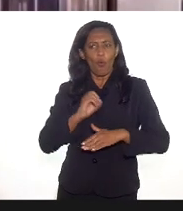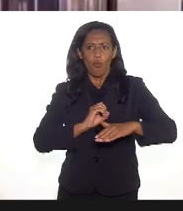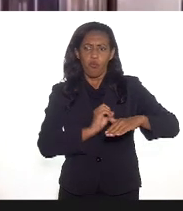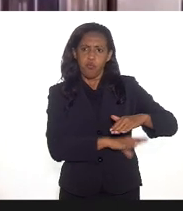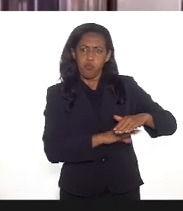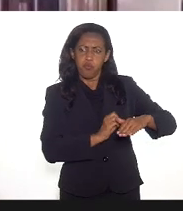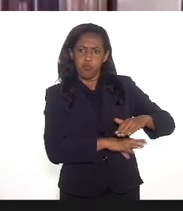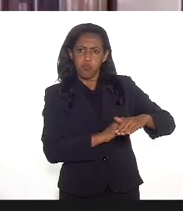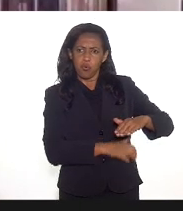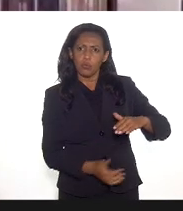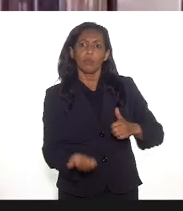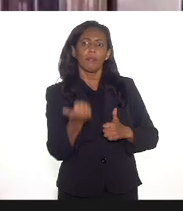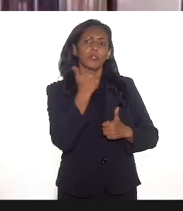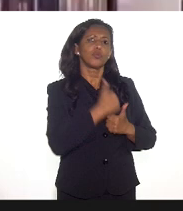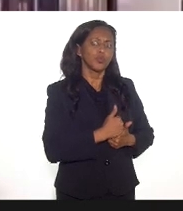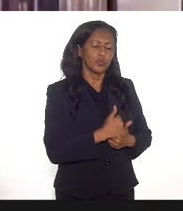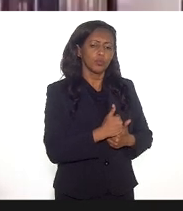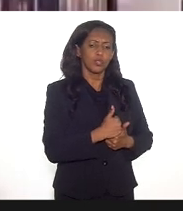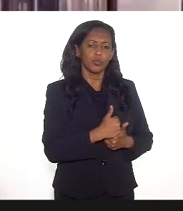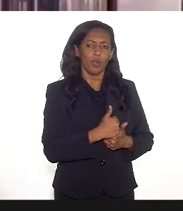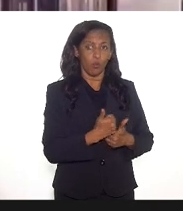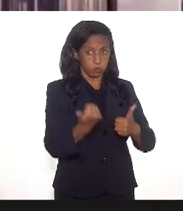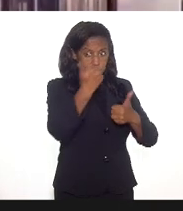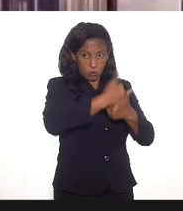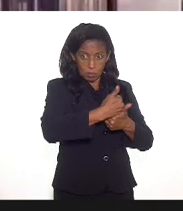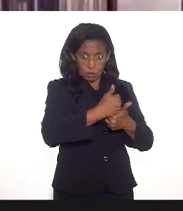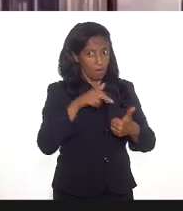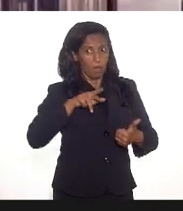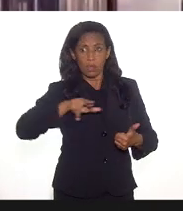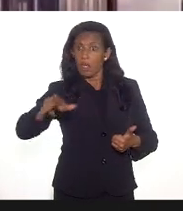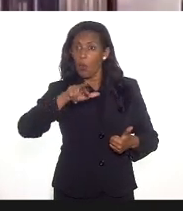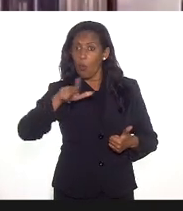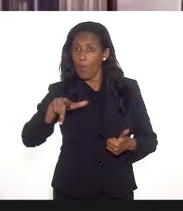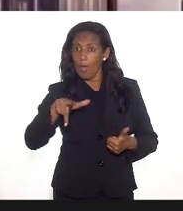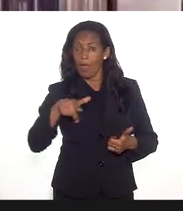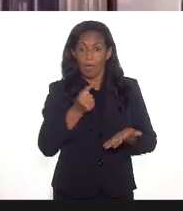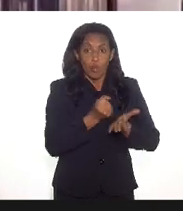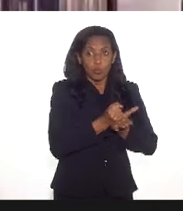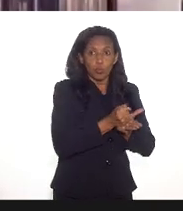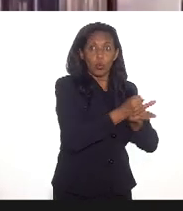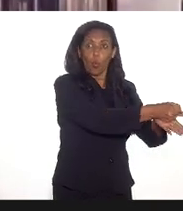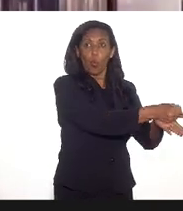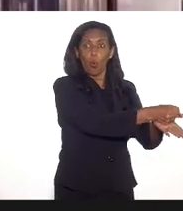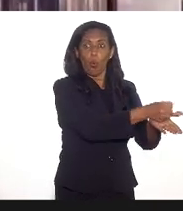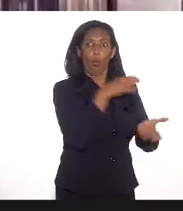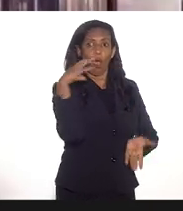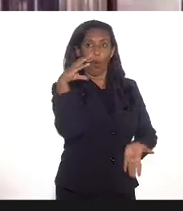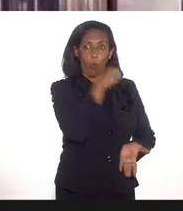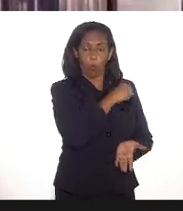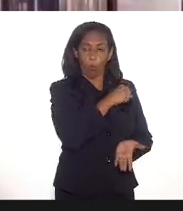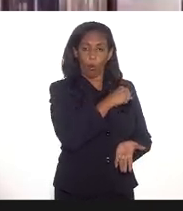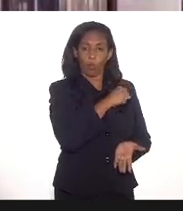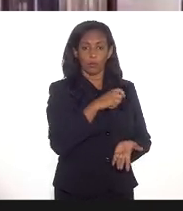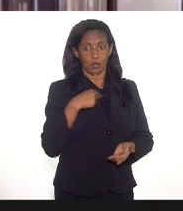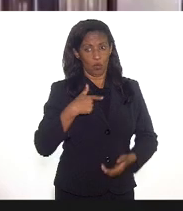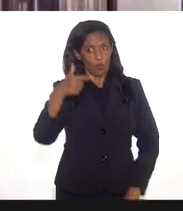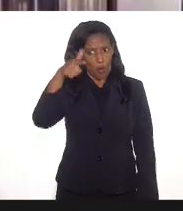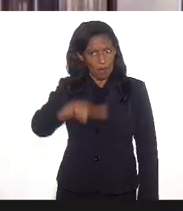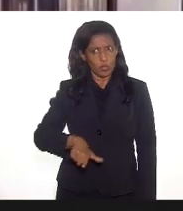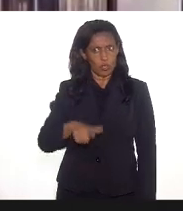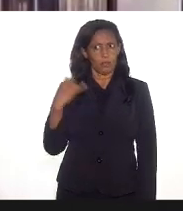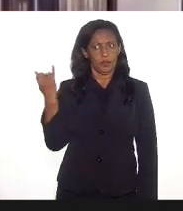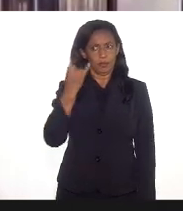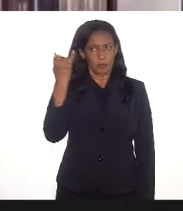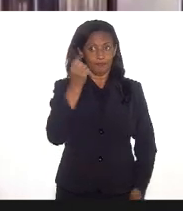fazer a substituição. Não é substituição. É para socorrer, vou repetir, porque eu acho que é